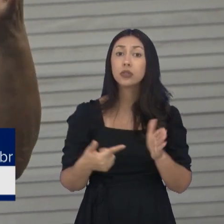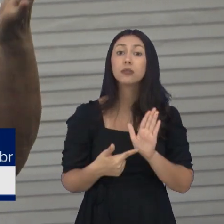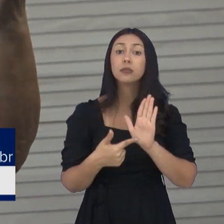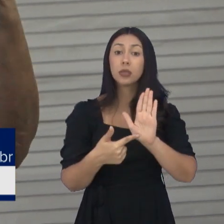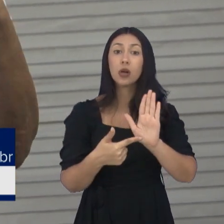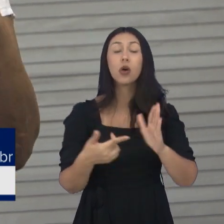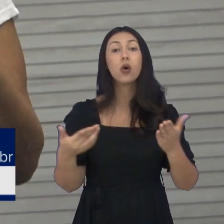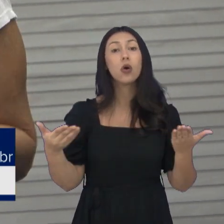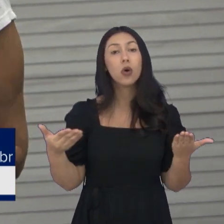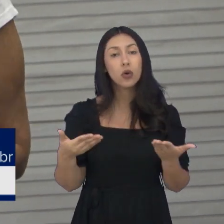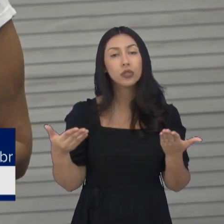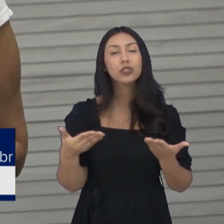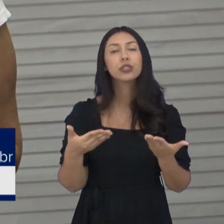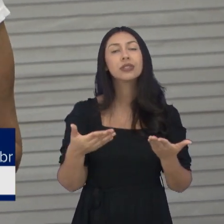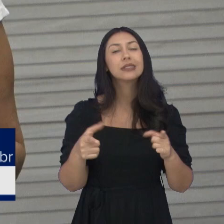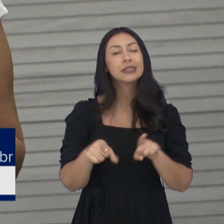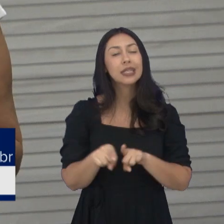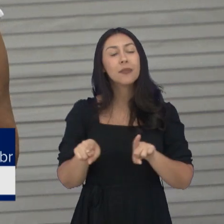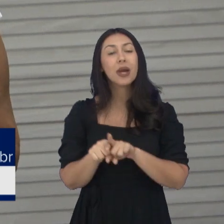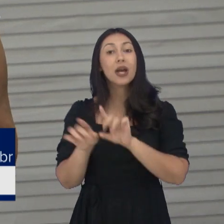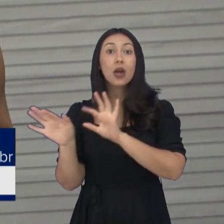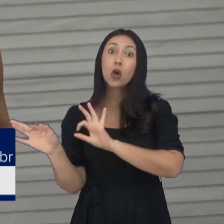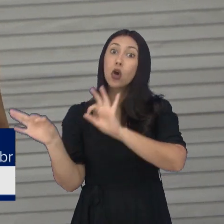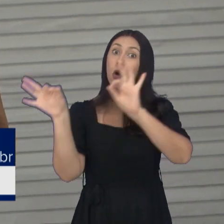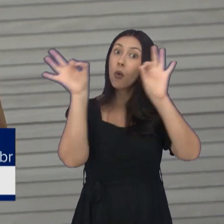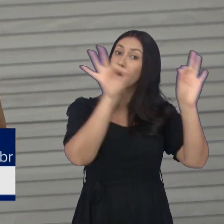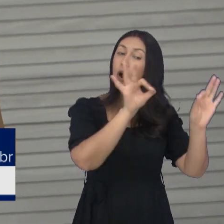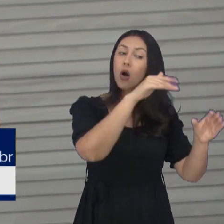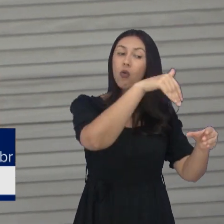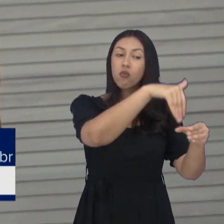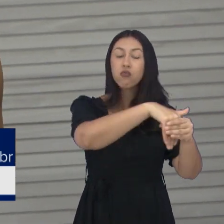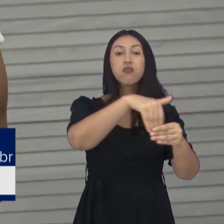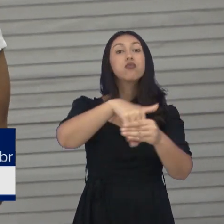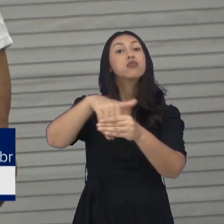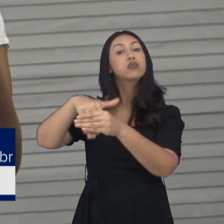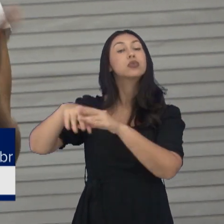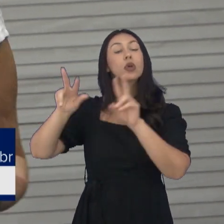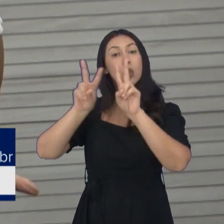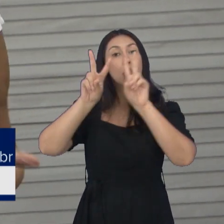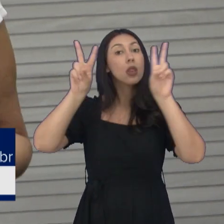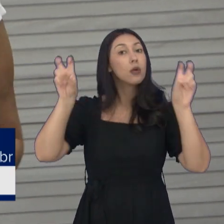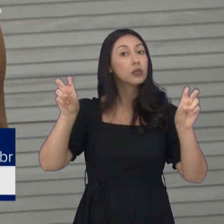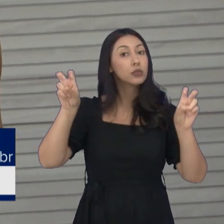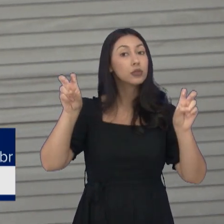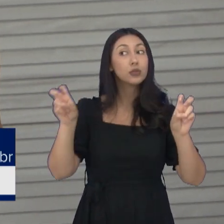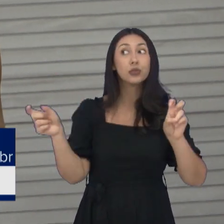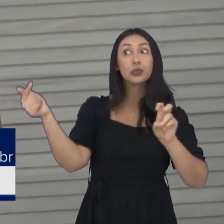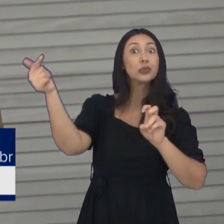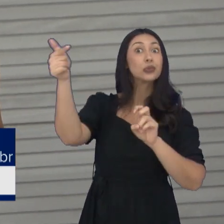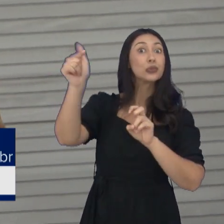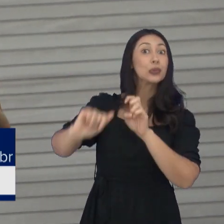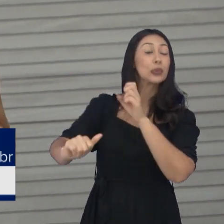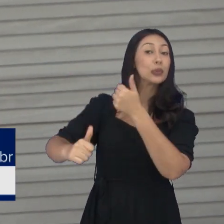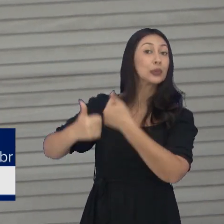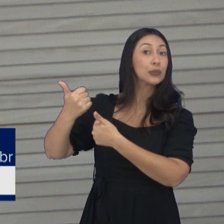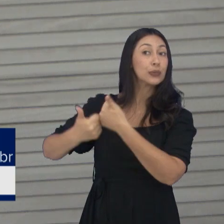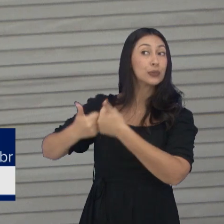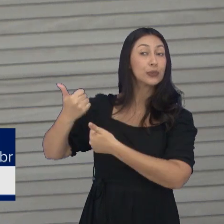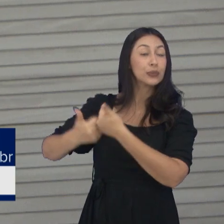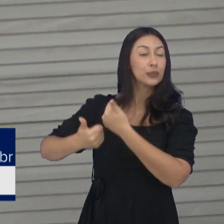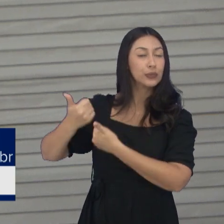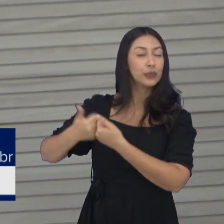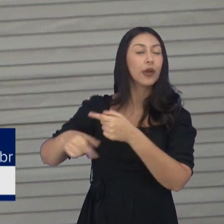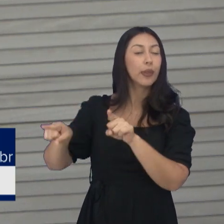hoje a gente acompanhou também essa votação em relação a um outro jogador, né, que